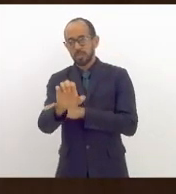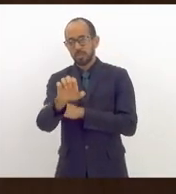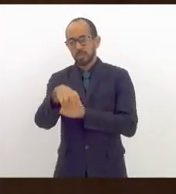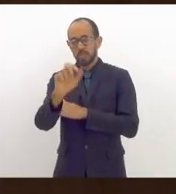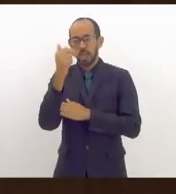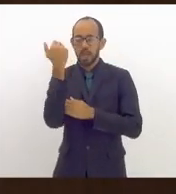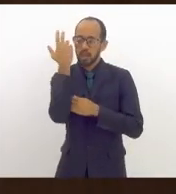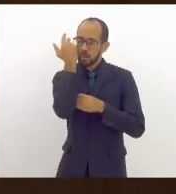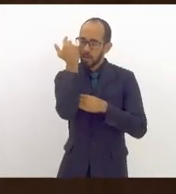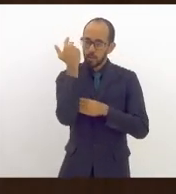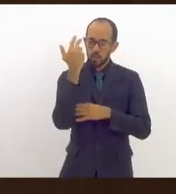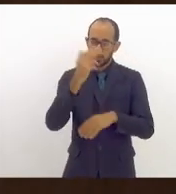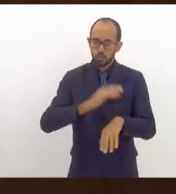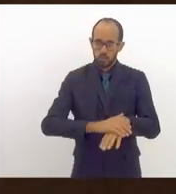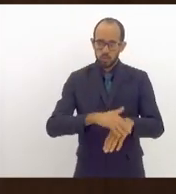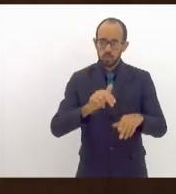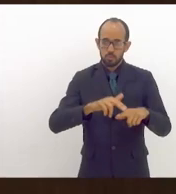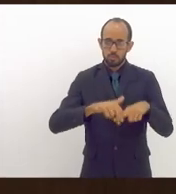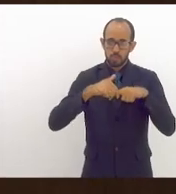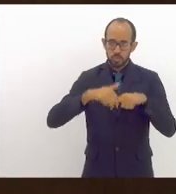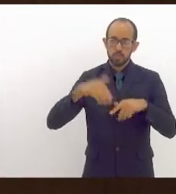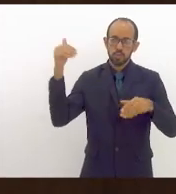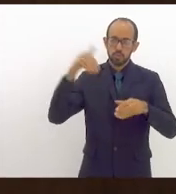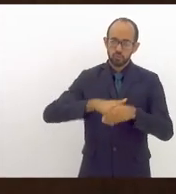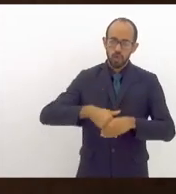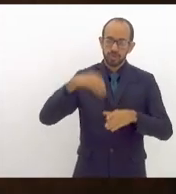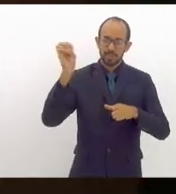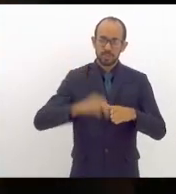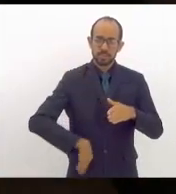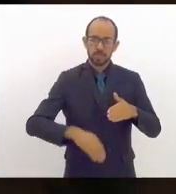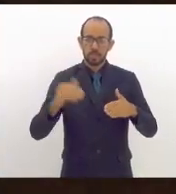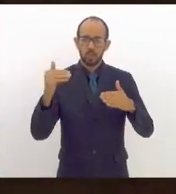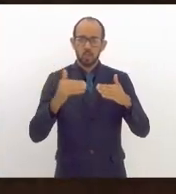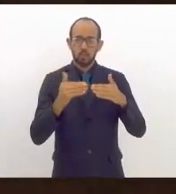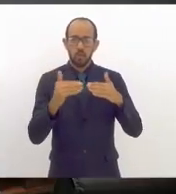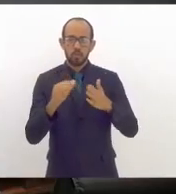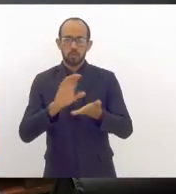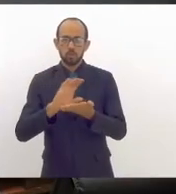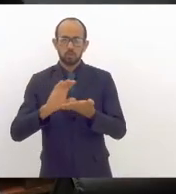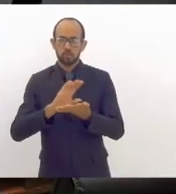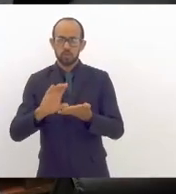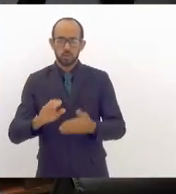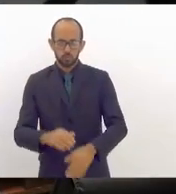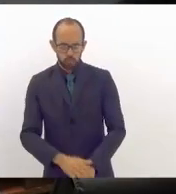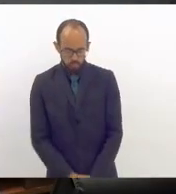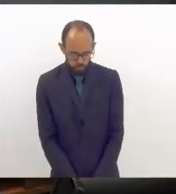estamos voltando pela constitucionalidade da matéria